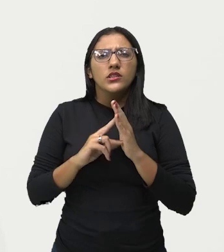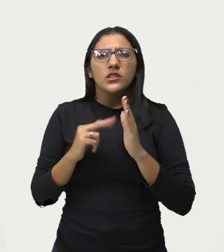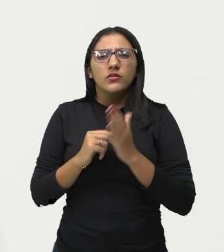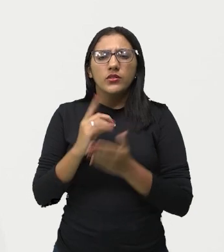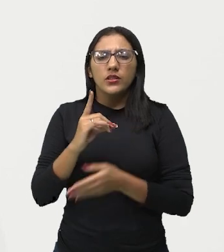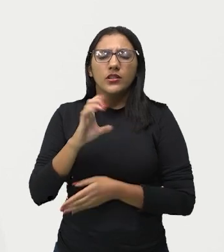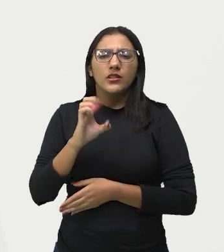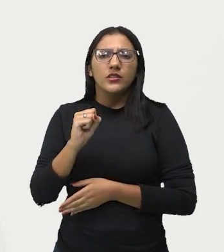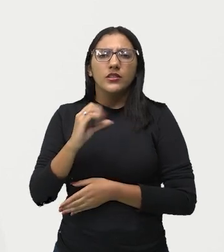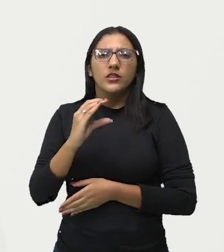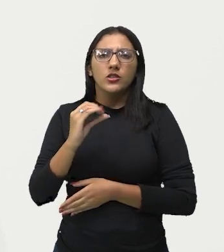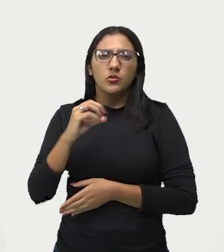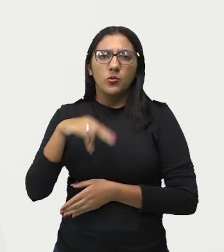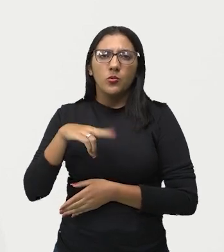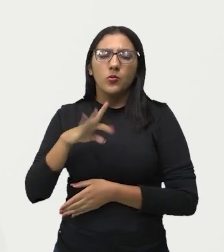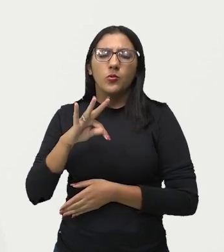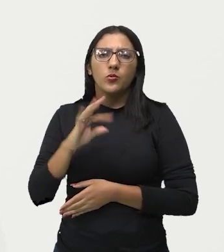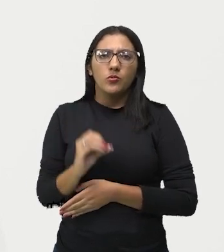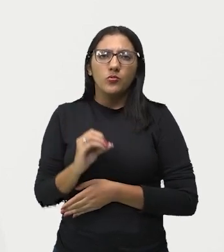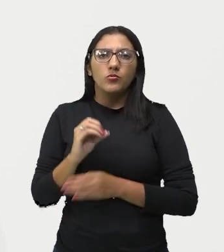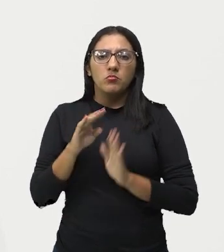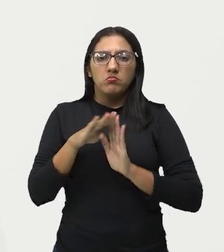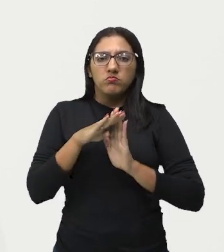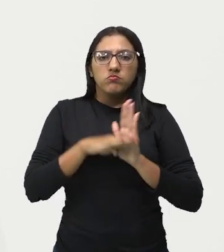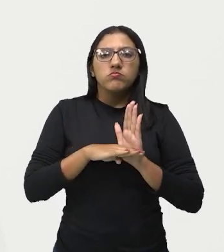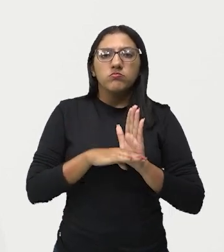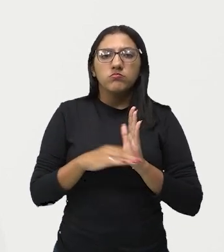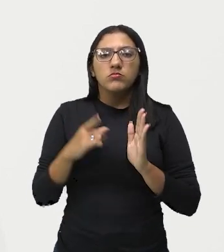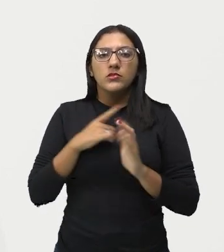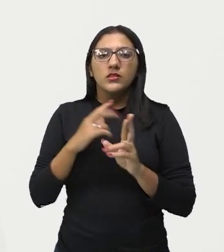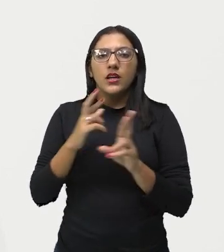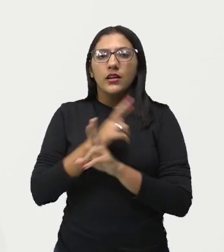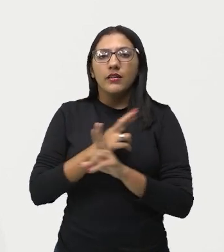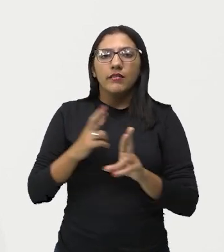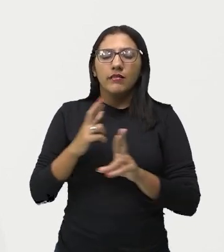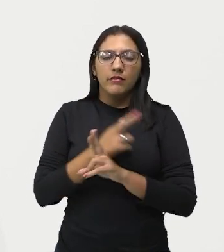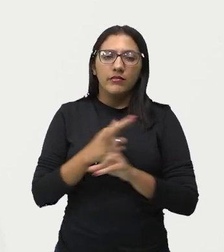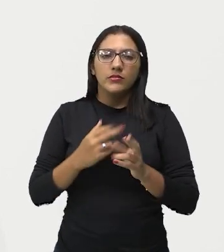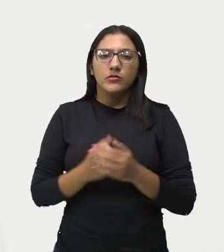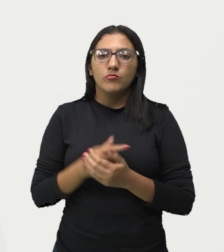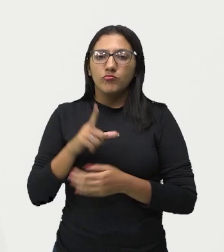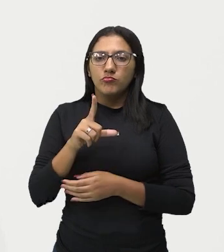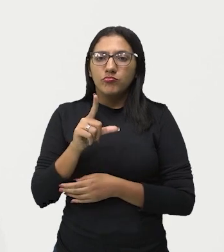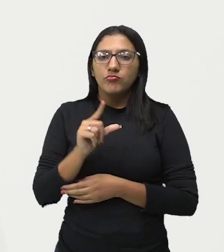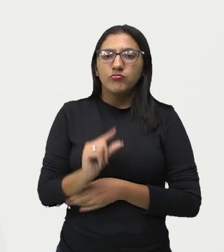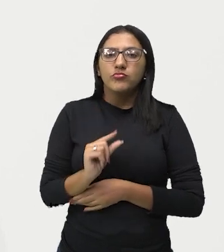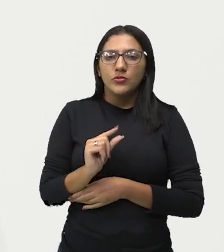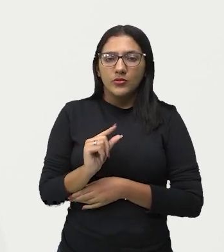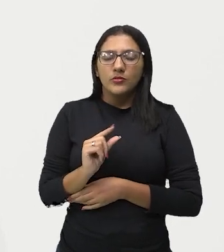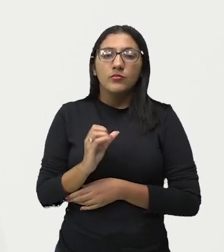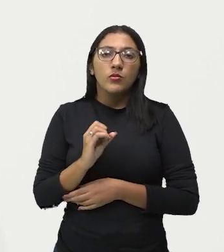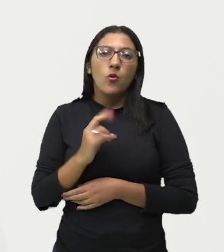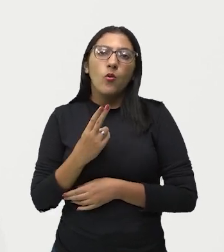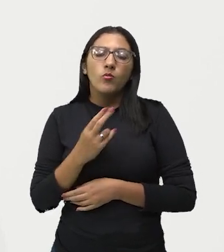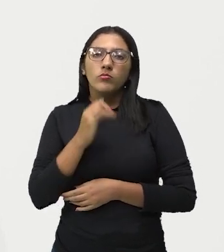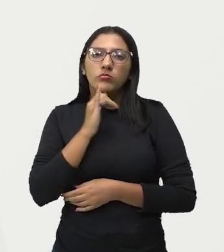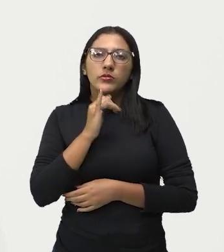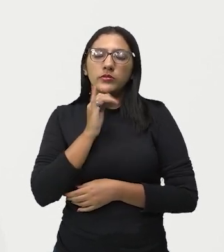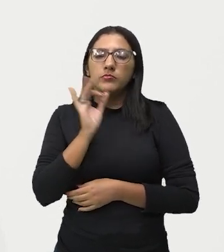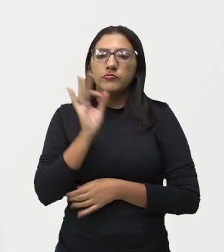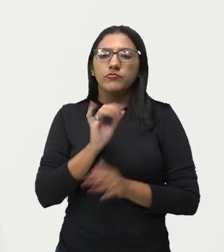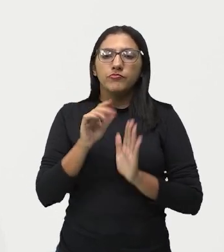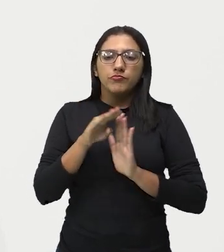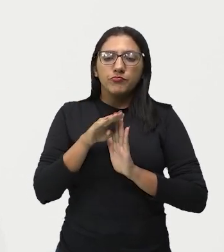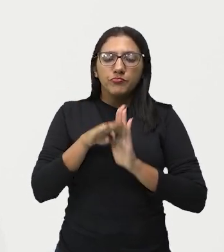desconto? Desconto se refere a um abatimento ou uma redução de um determinado